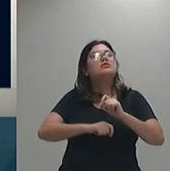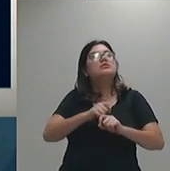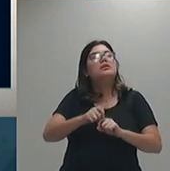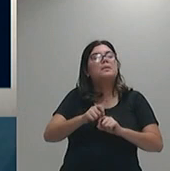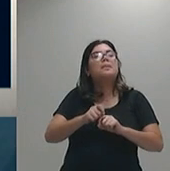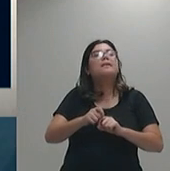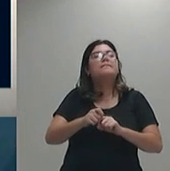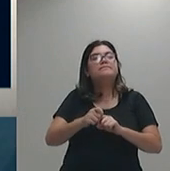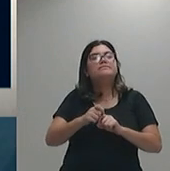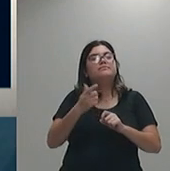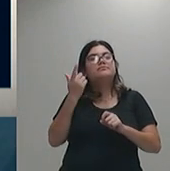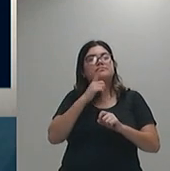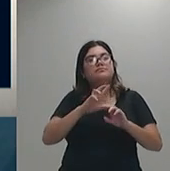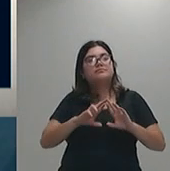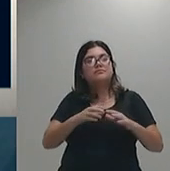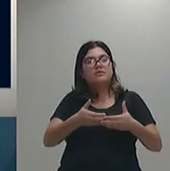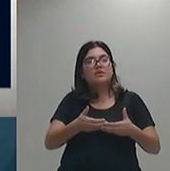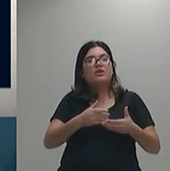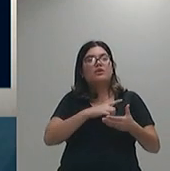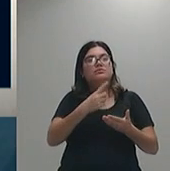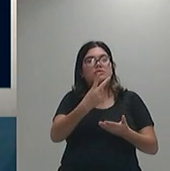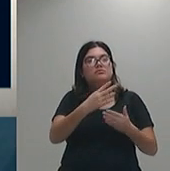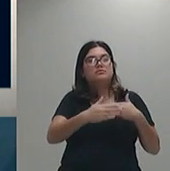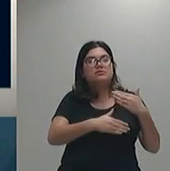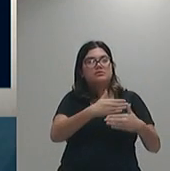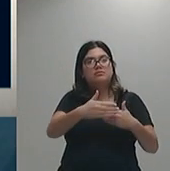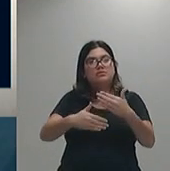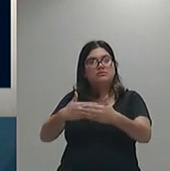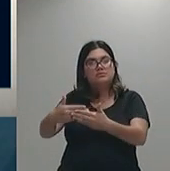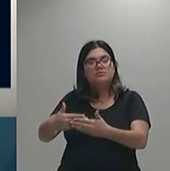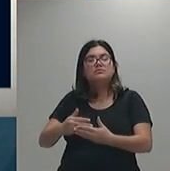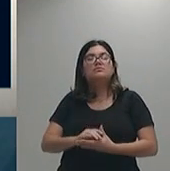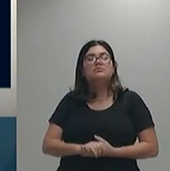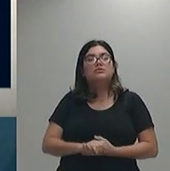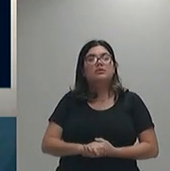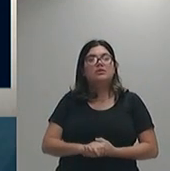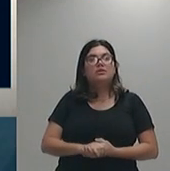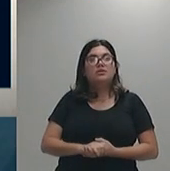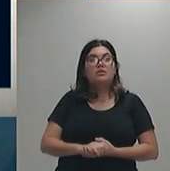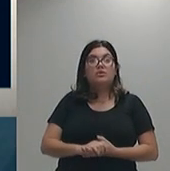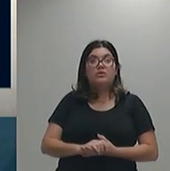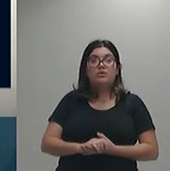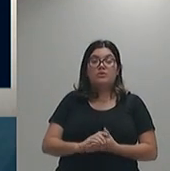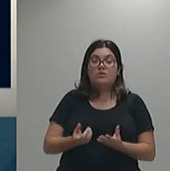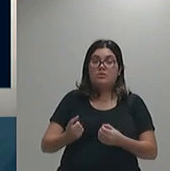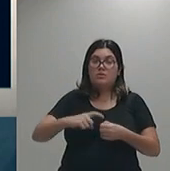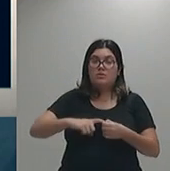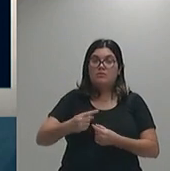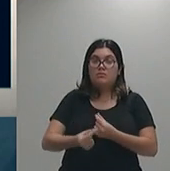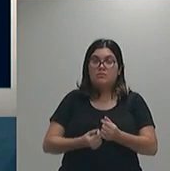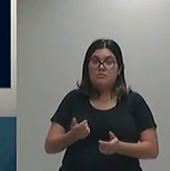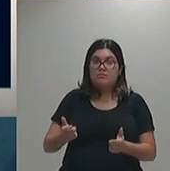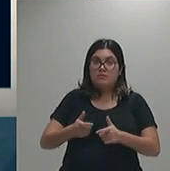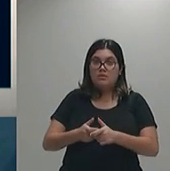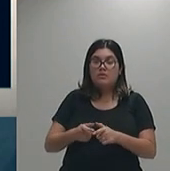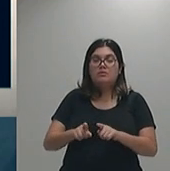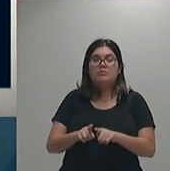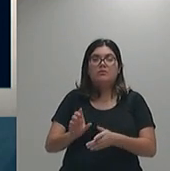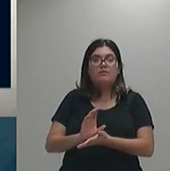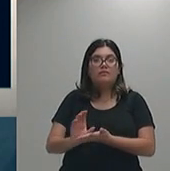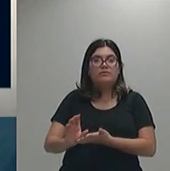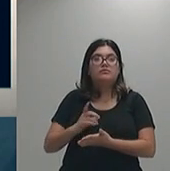reunir os dois procedimentos o do sócio minoritário JV e dessa desse fundo que se constituiu